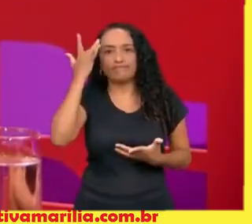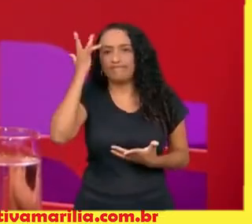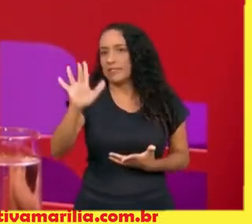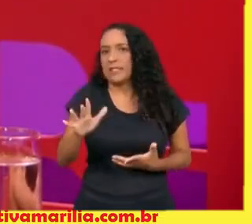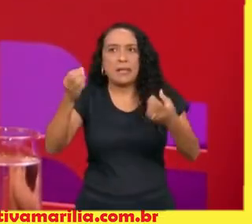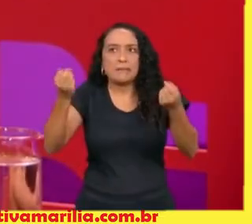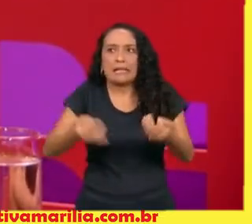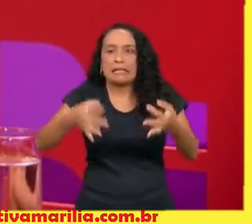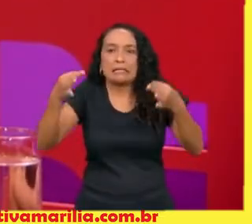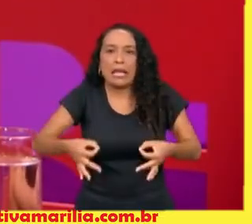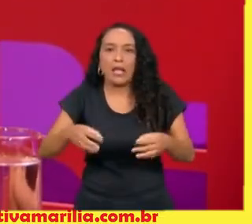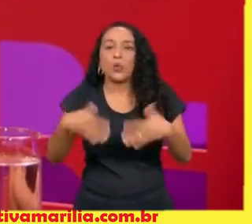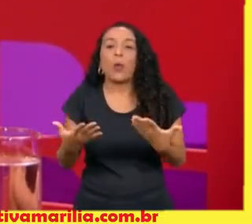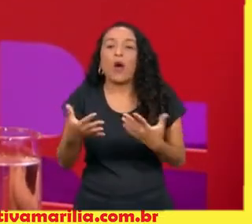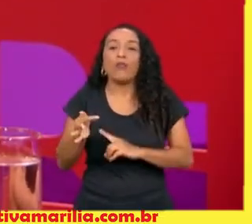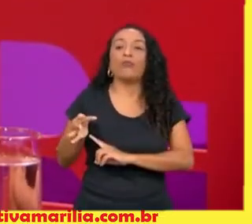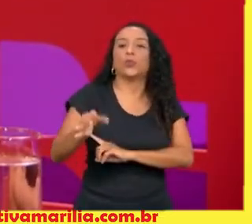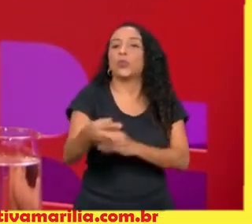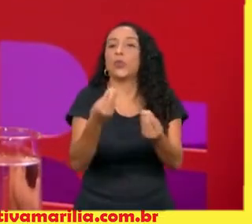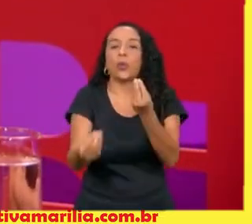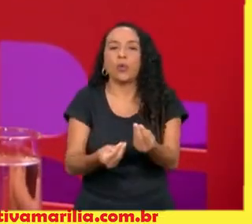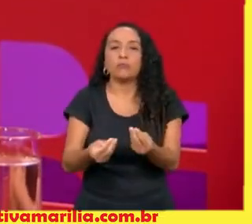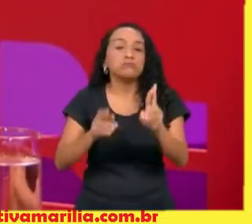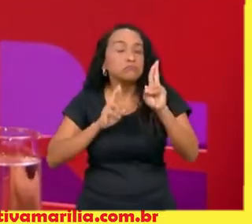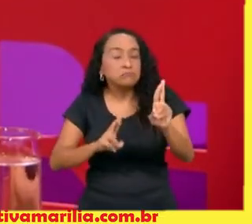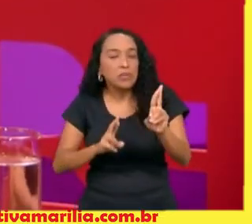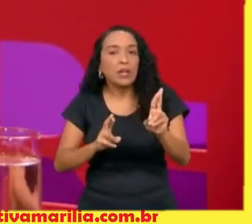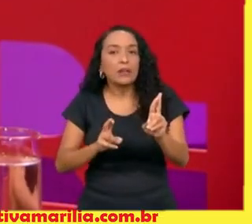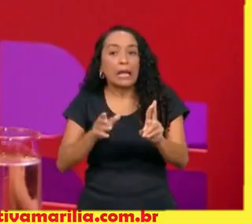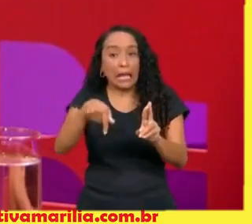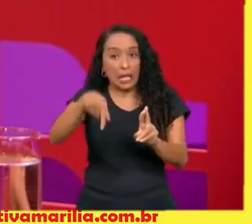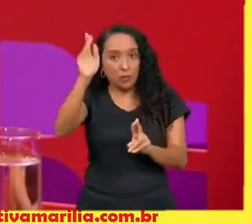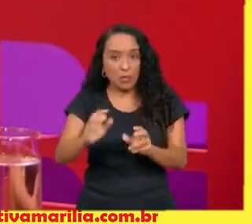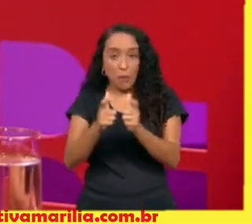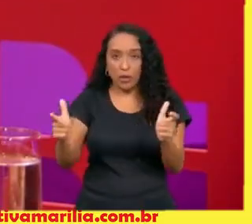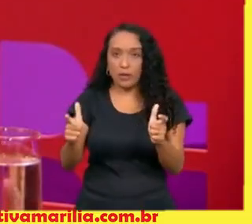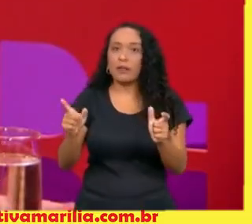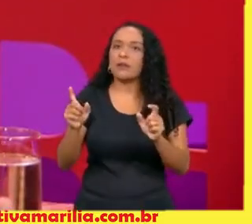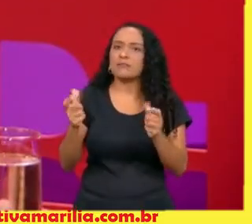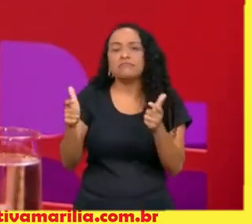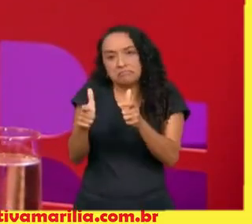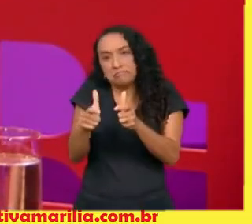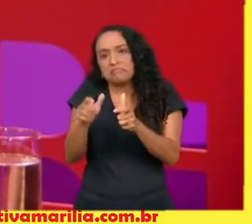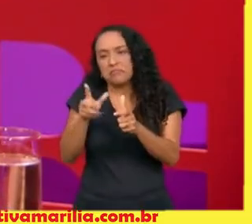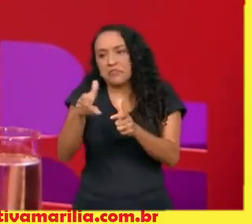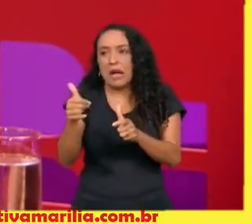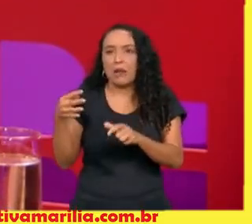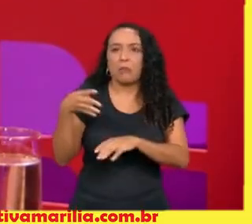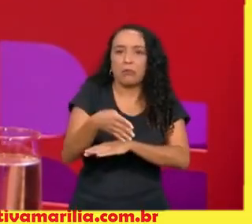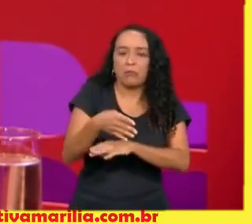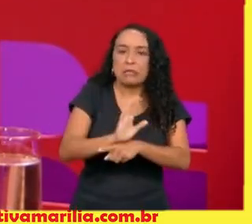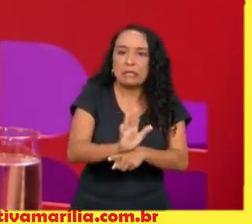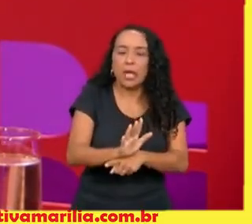um prognóstico, o que vai acontecer, qual vai ser o destino. Sim. Eu espero que uma parte do Brasil E é uma parte pequena, quem vai a cinema, Claro.